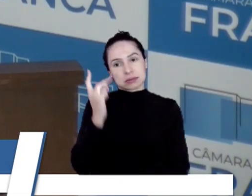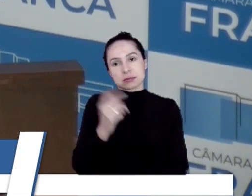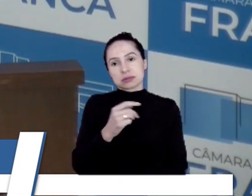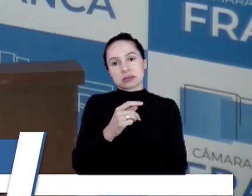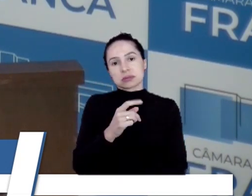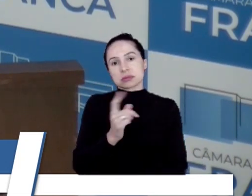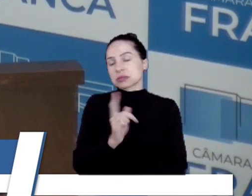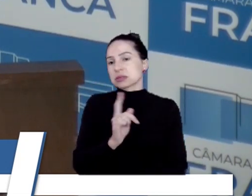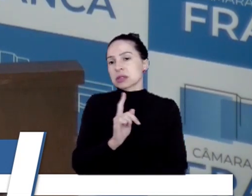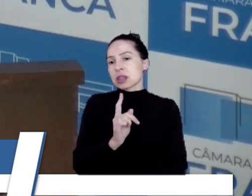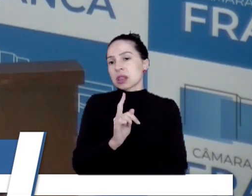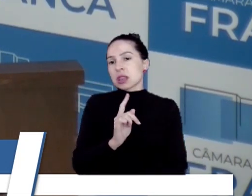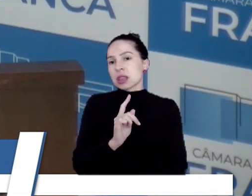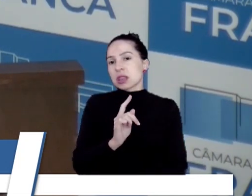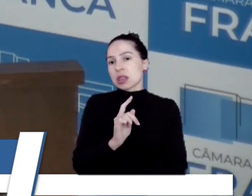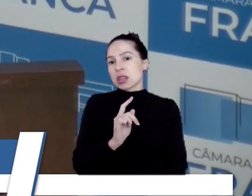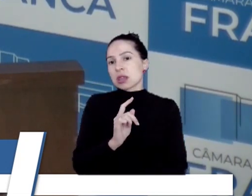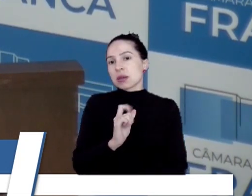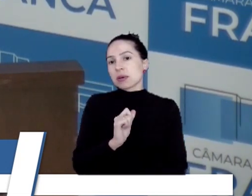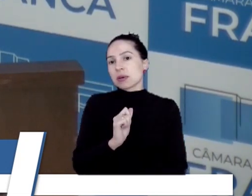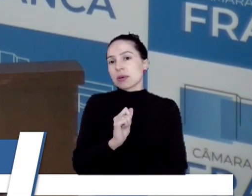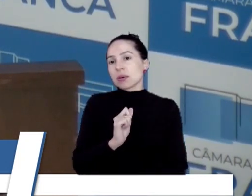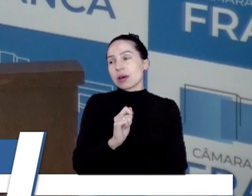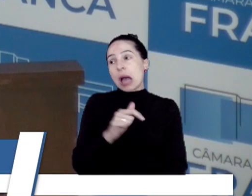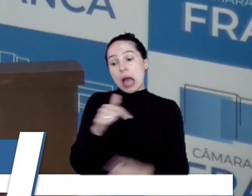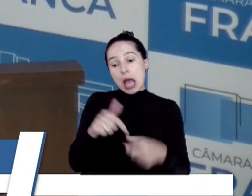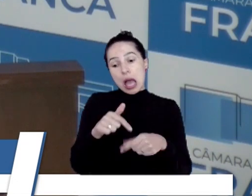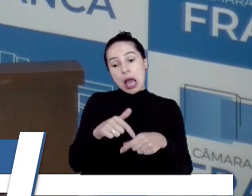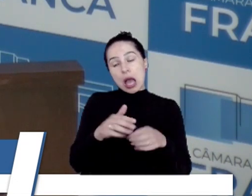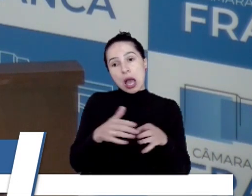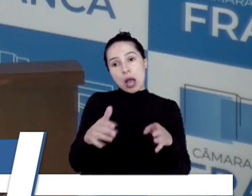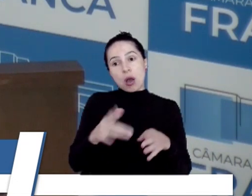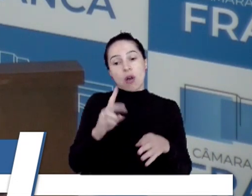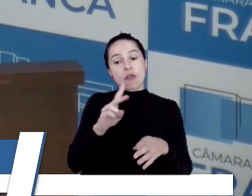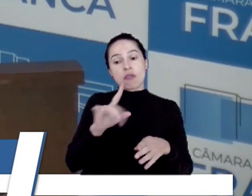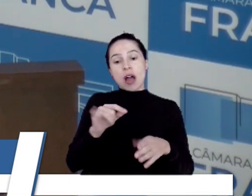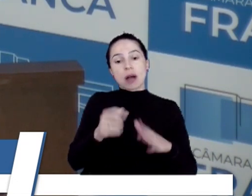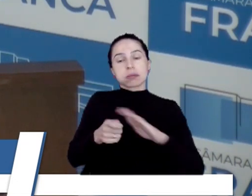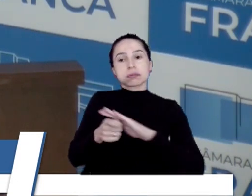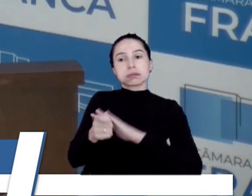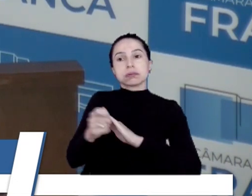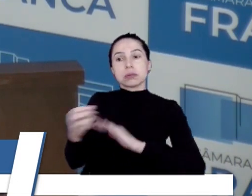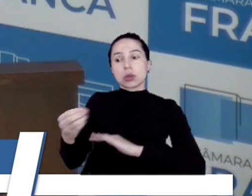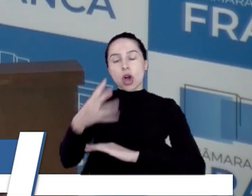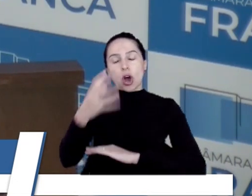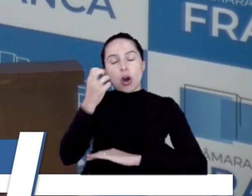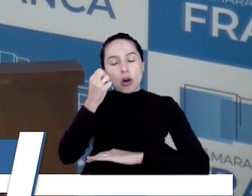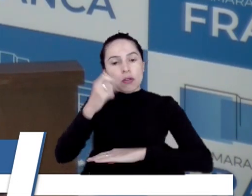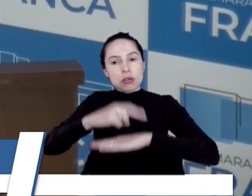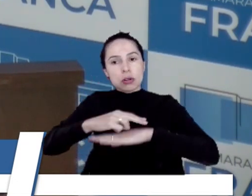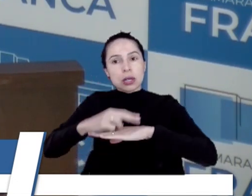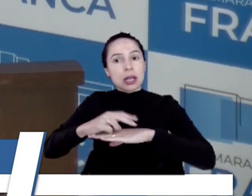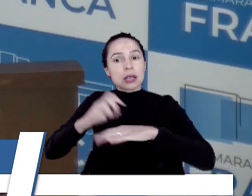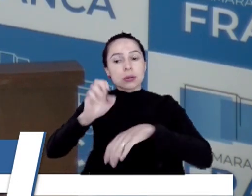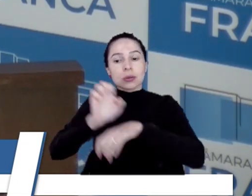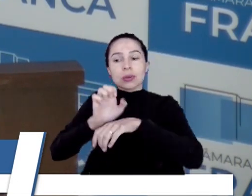haver, pelo menos por enquanto, nenhum investimento em novos leitos em nenhum local do estado. Por